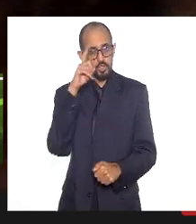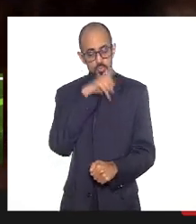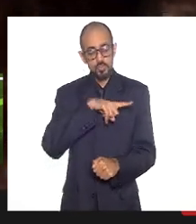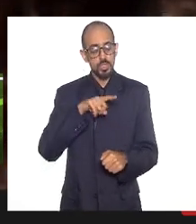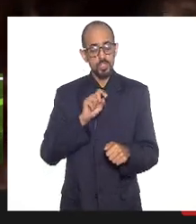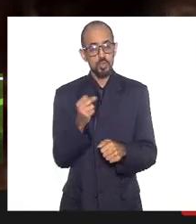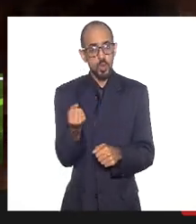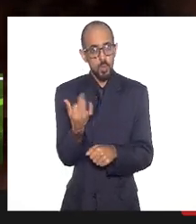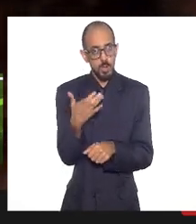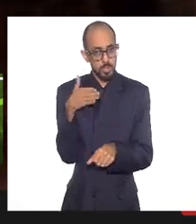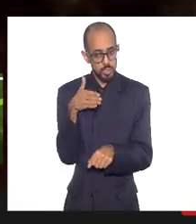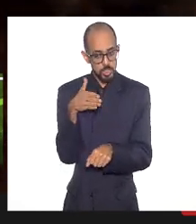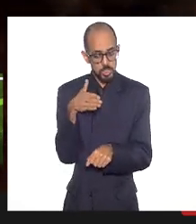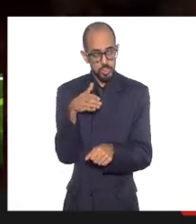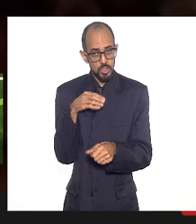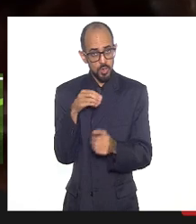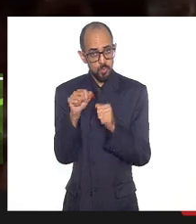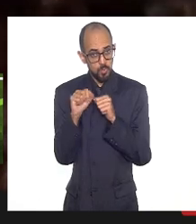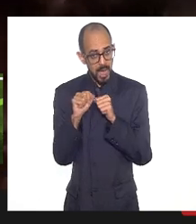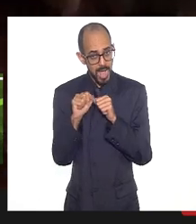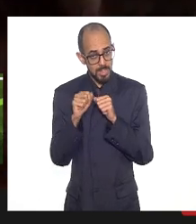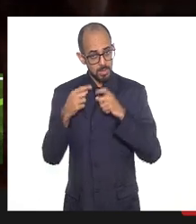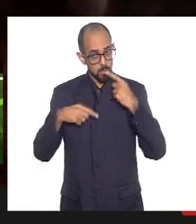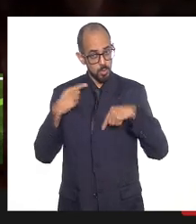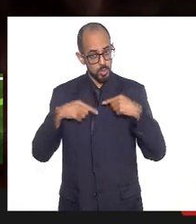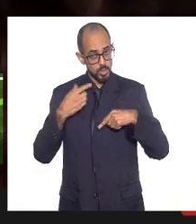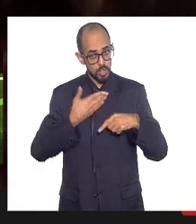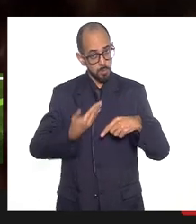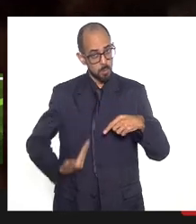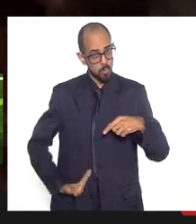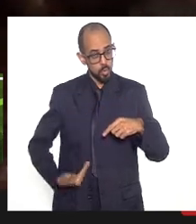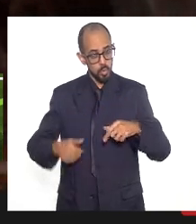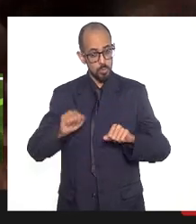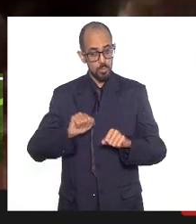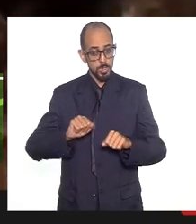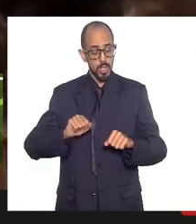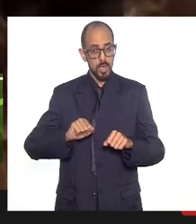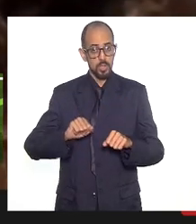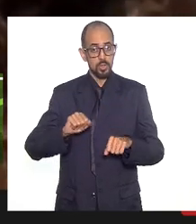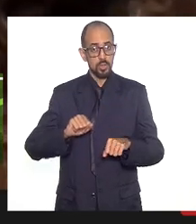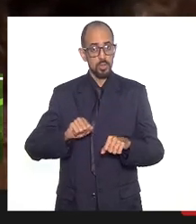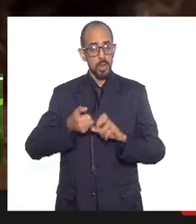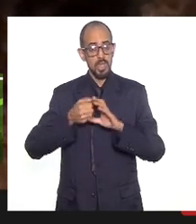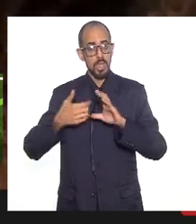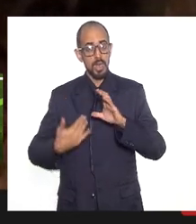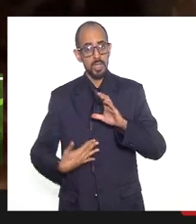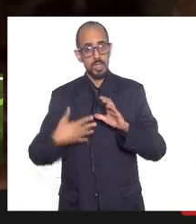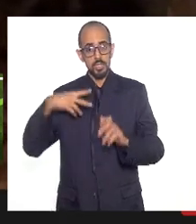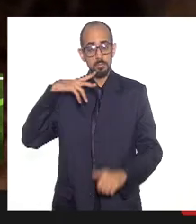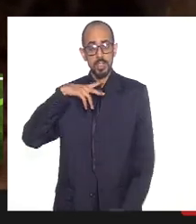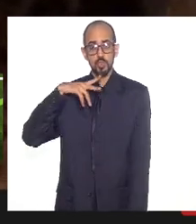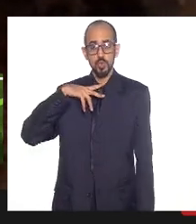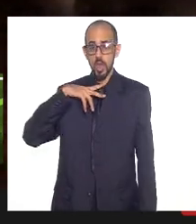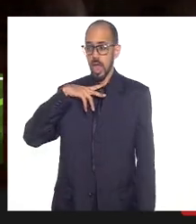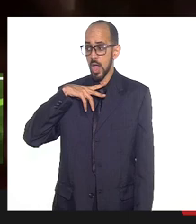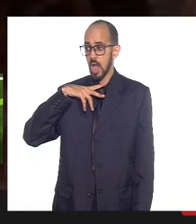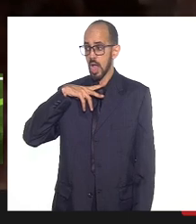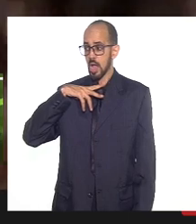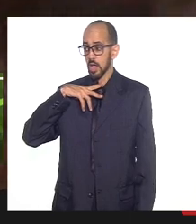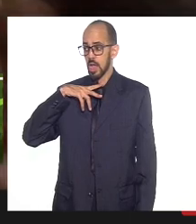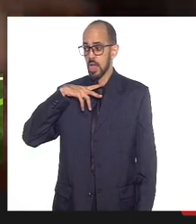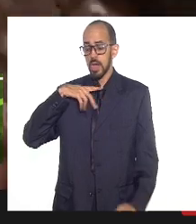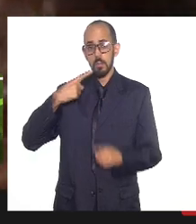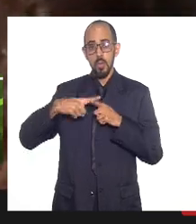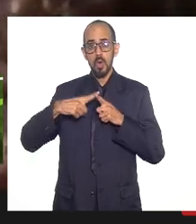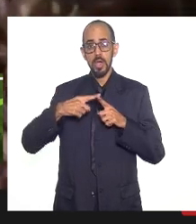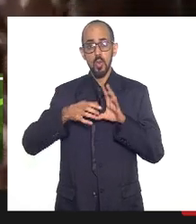gente entra com políticas públicas, numa perspectiva individualista, porque a dimensão da